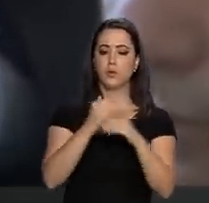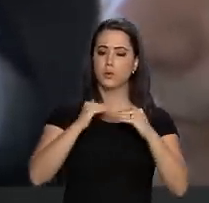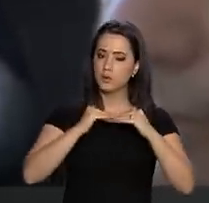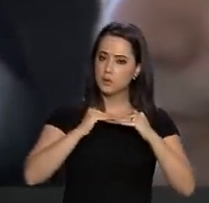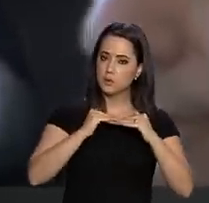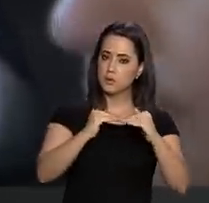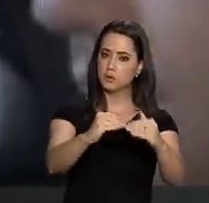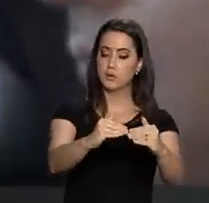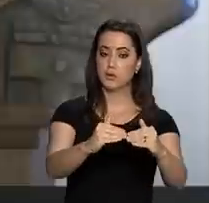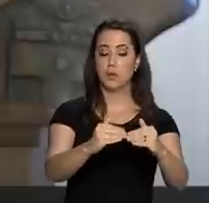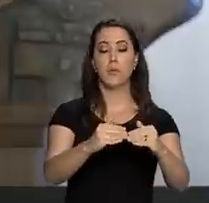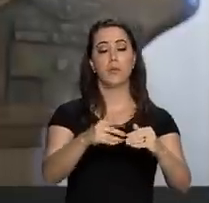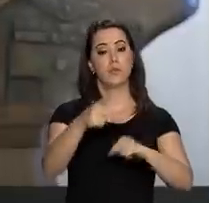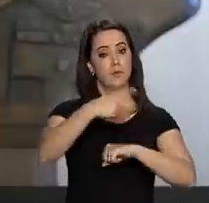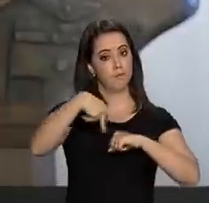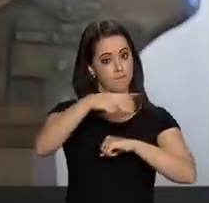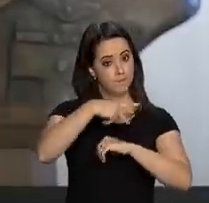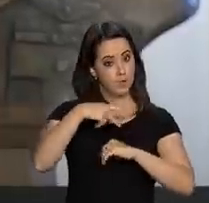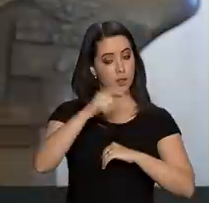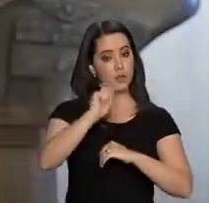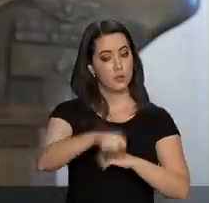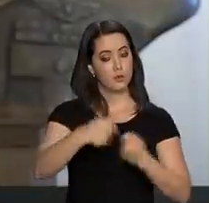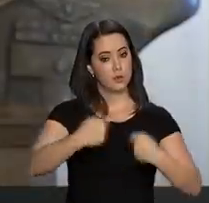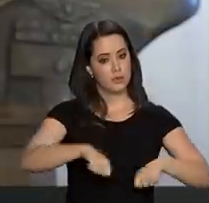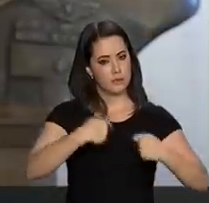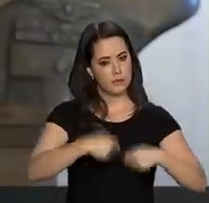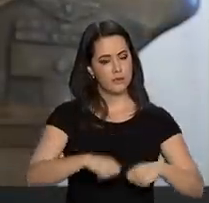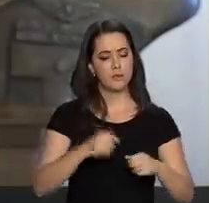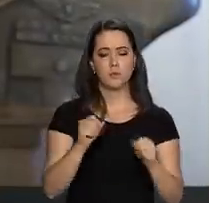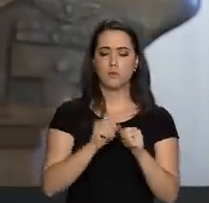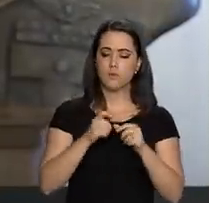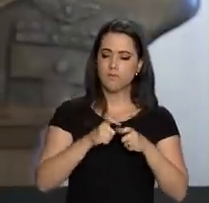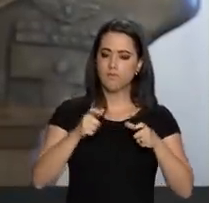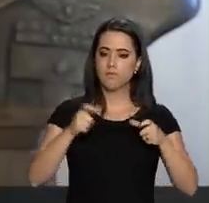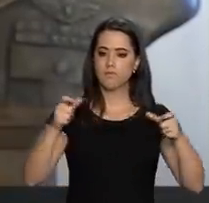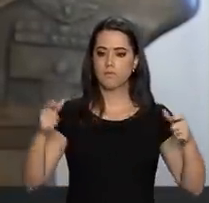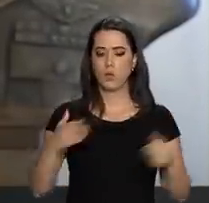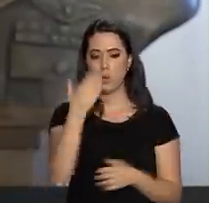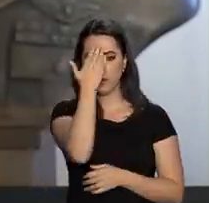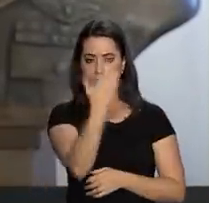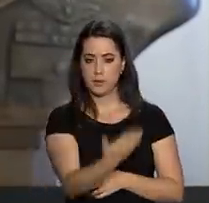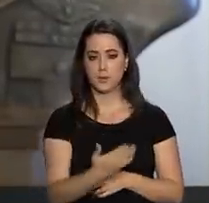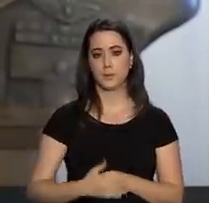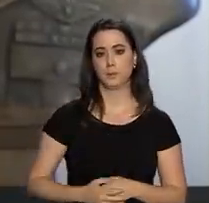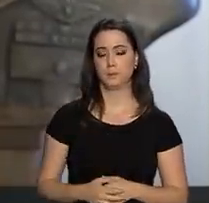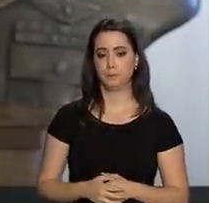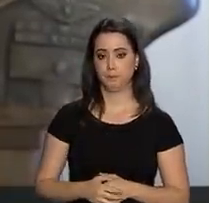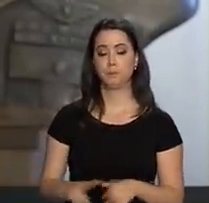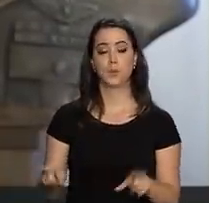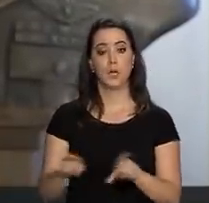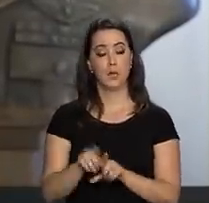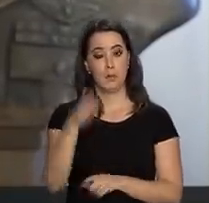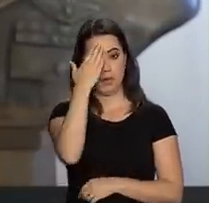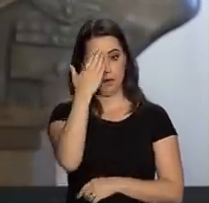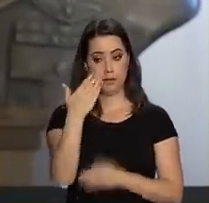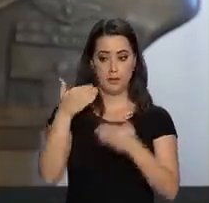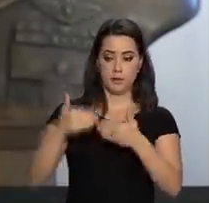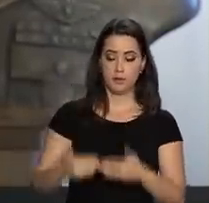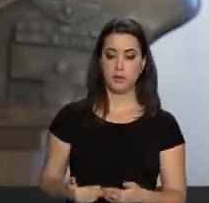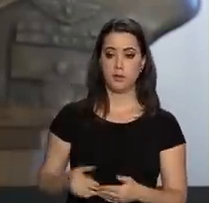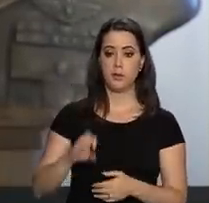institucional que o país tanto precisa para se fazer maior. Muito obrigado. Agradeço a presença